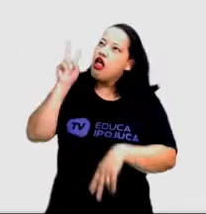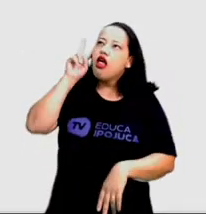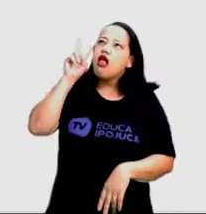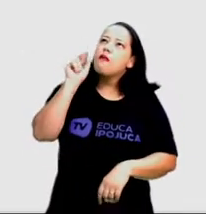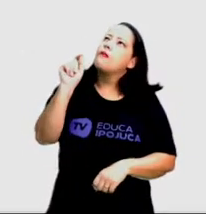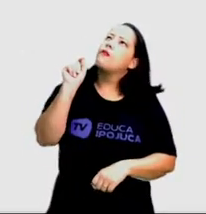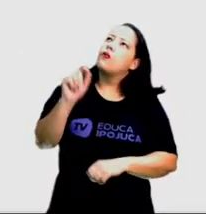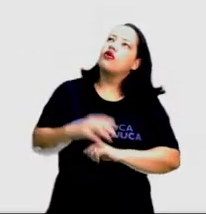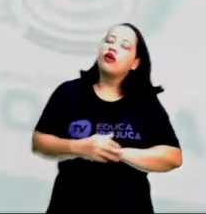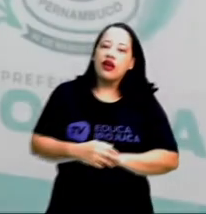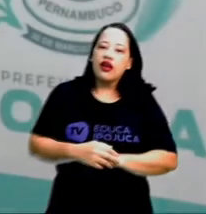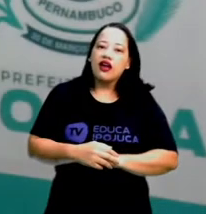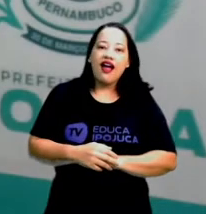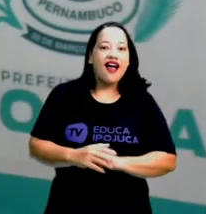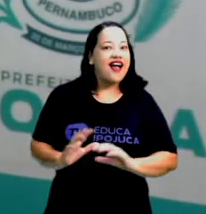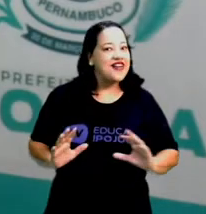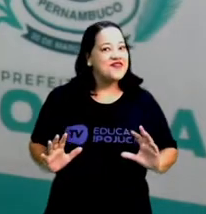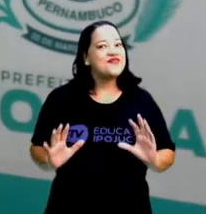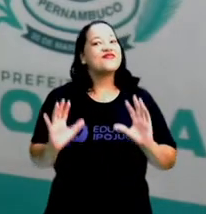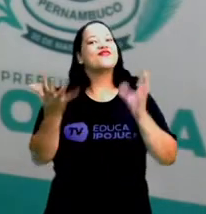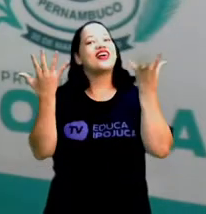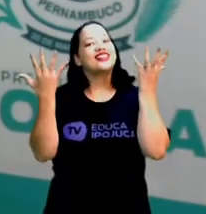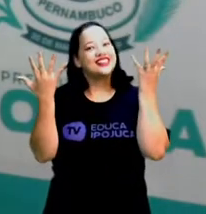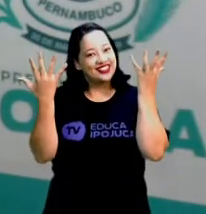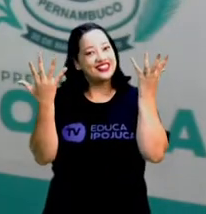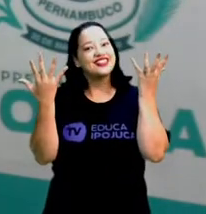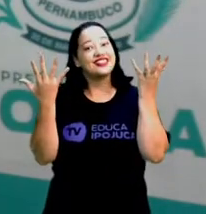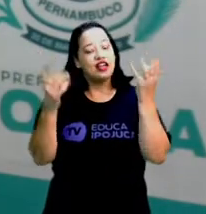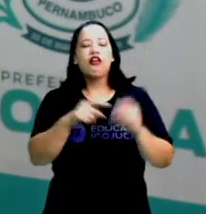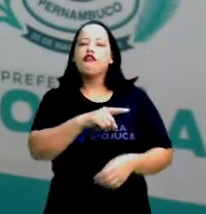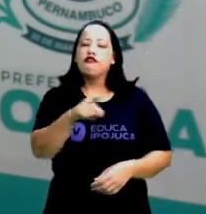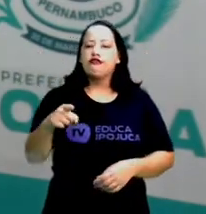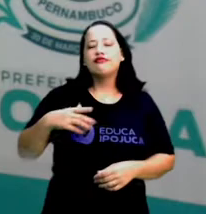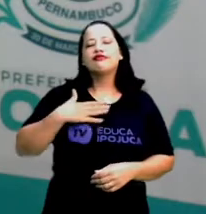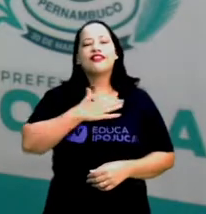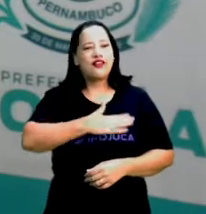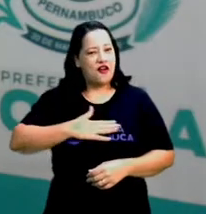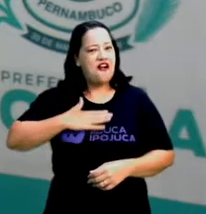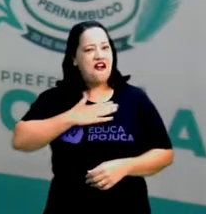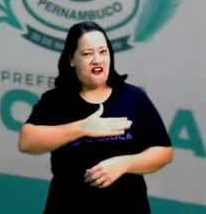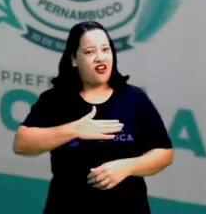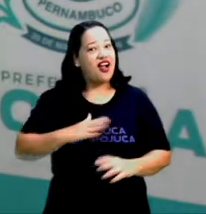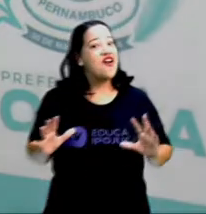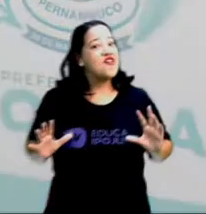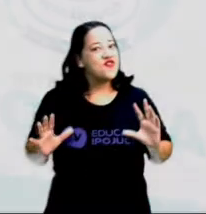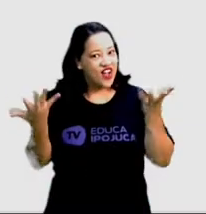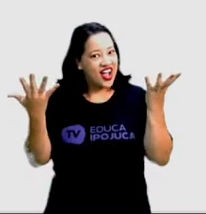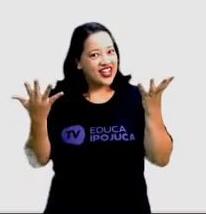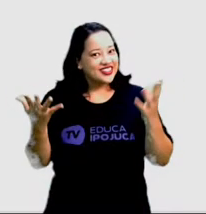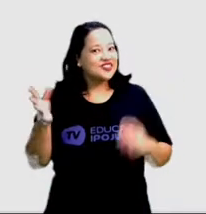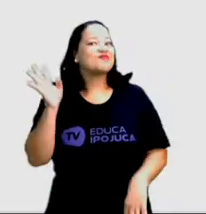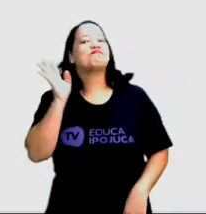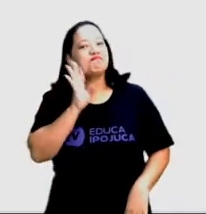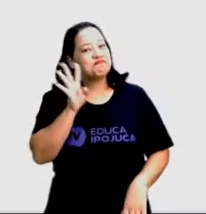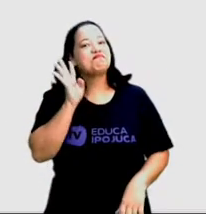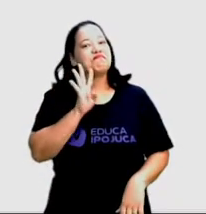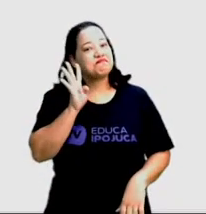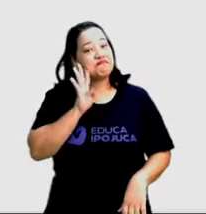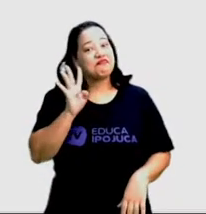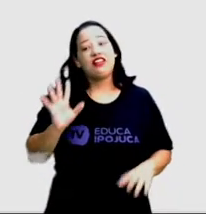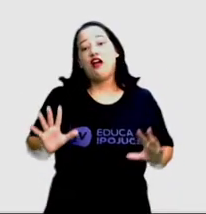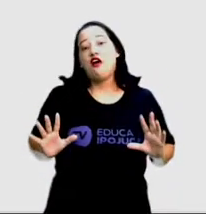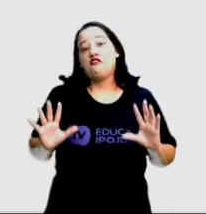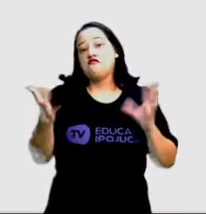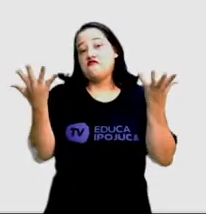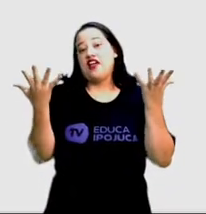lembram? De uma festa. E vocês gostam, crianças, de festa? Legal, né? Lá na festa